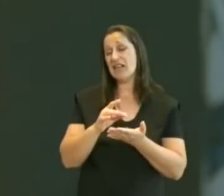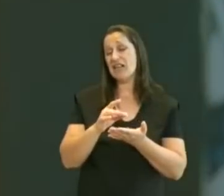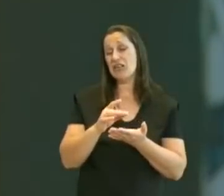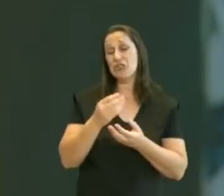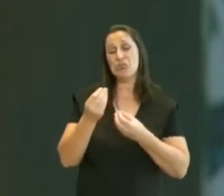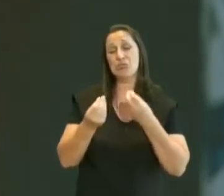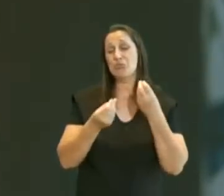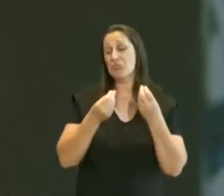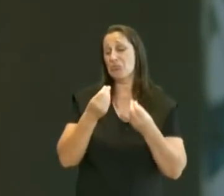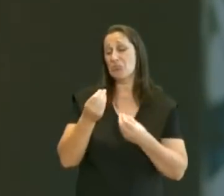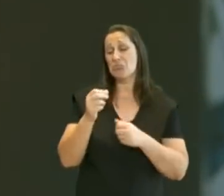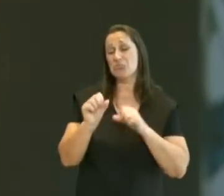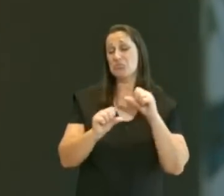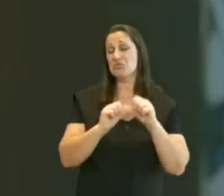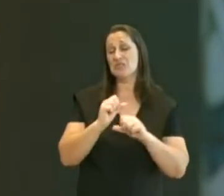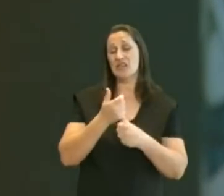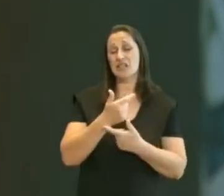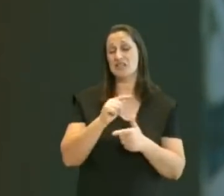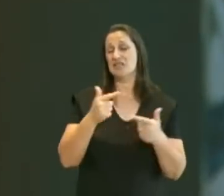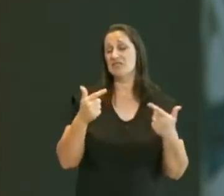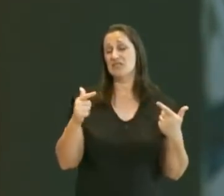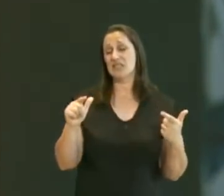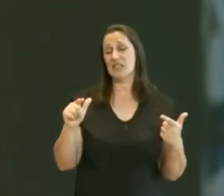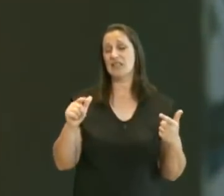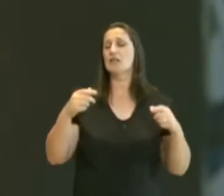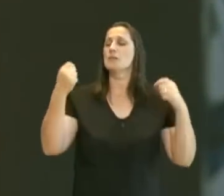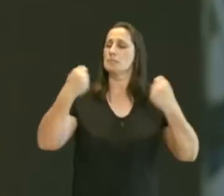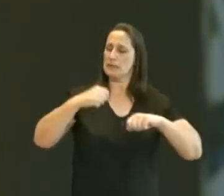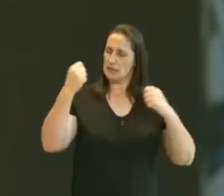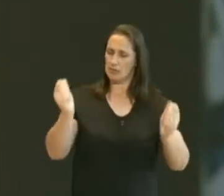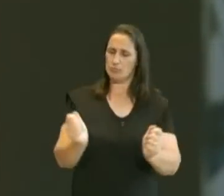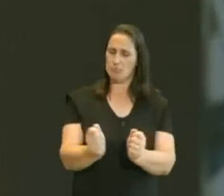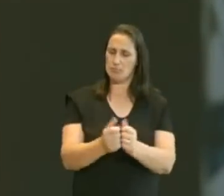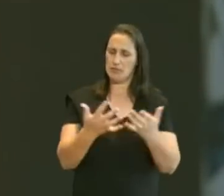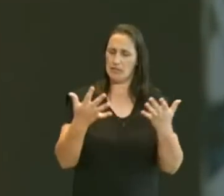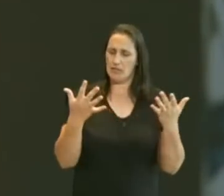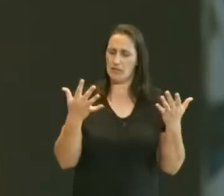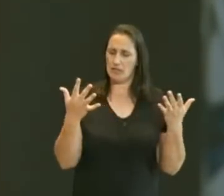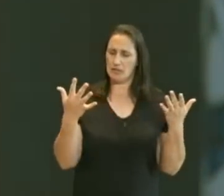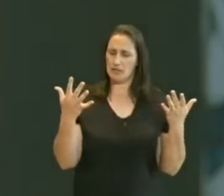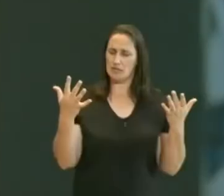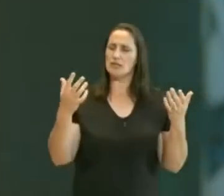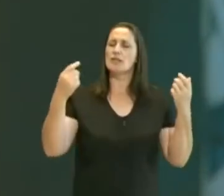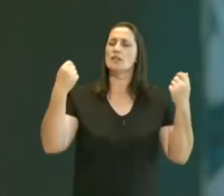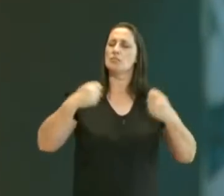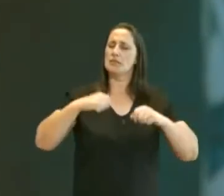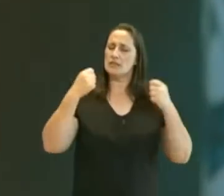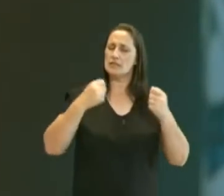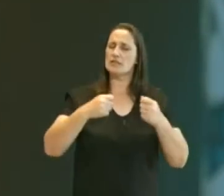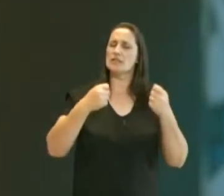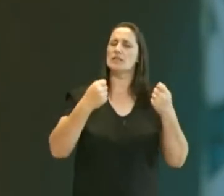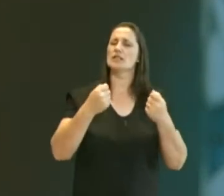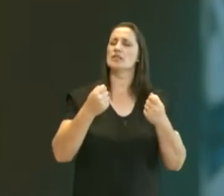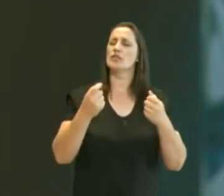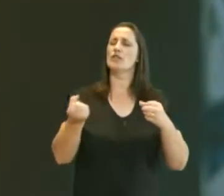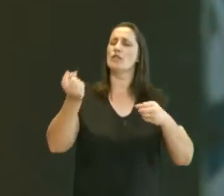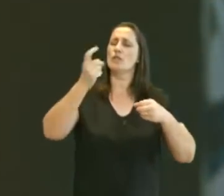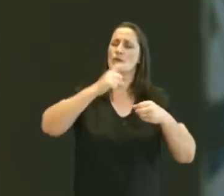como, e que precisam de milagres, que precisam de